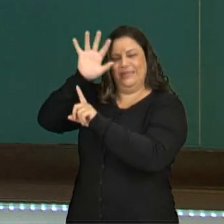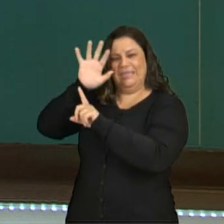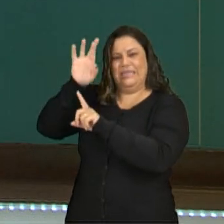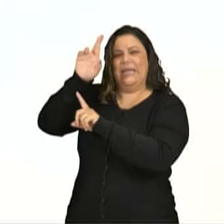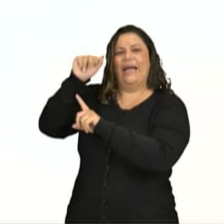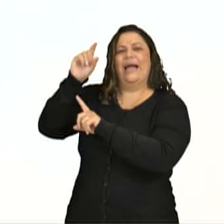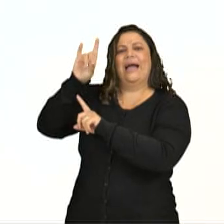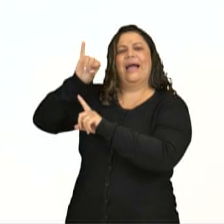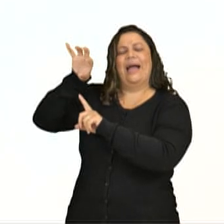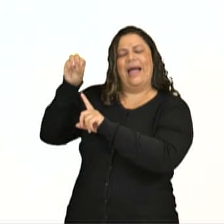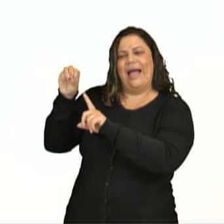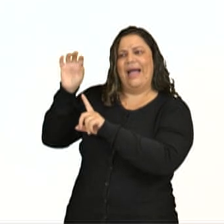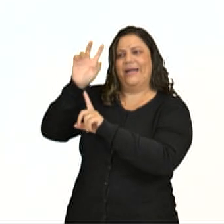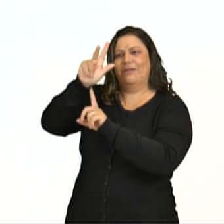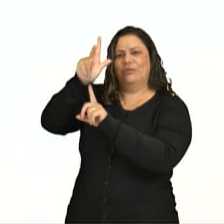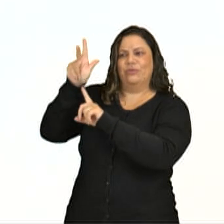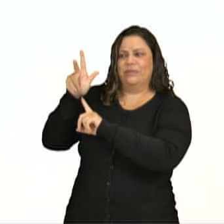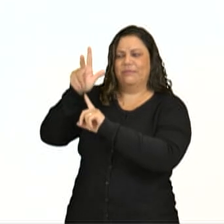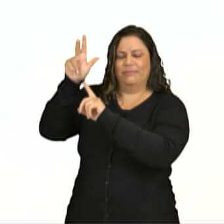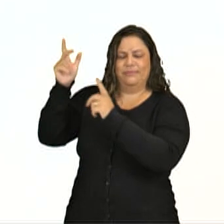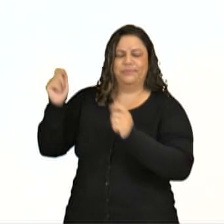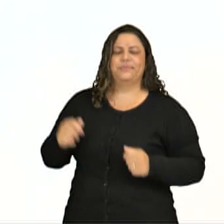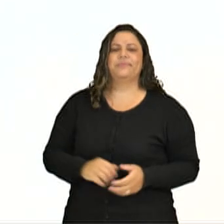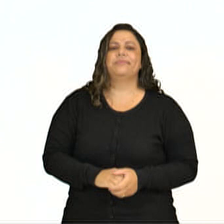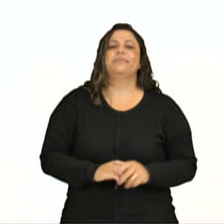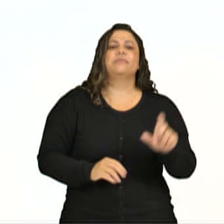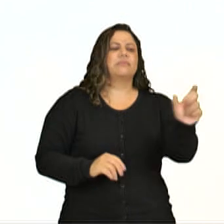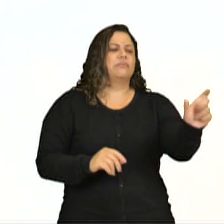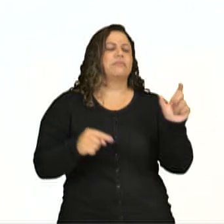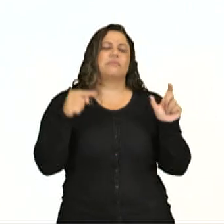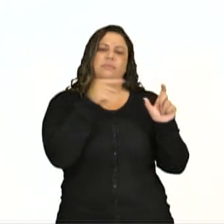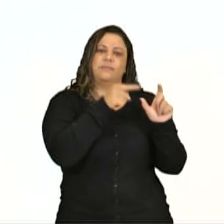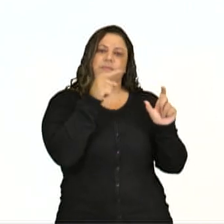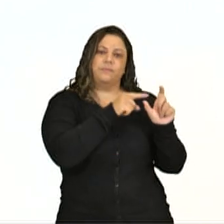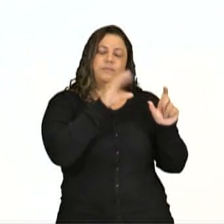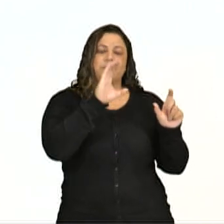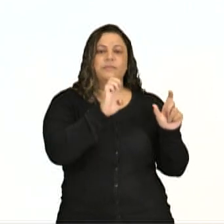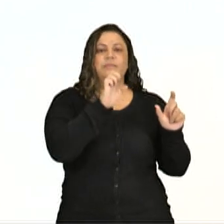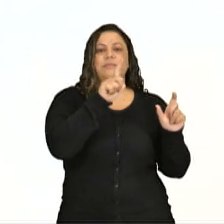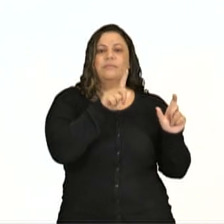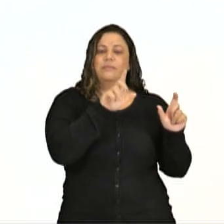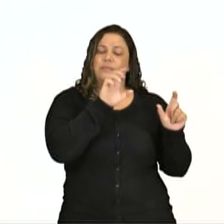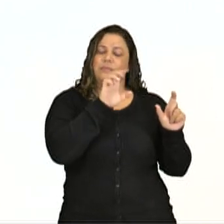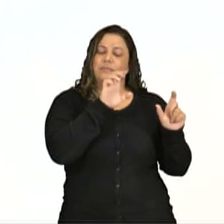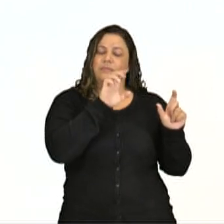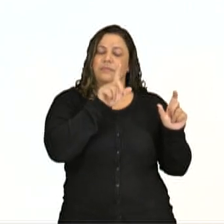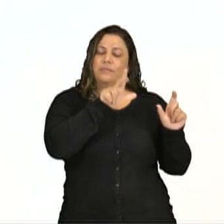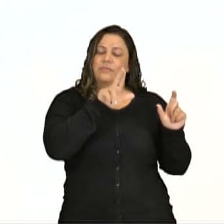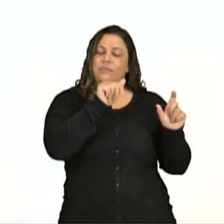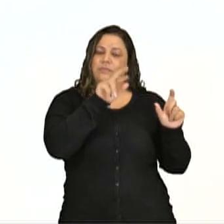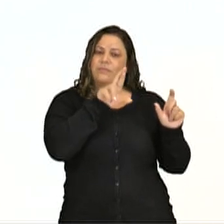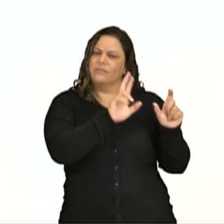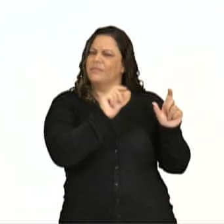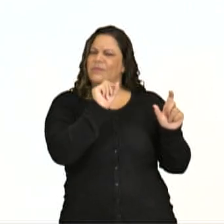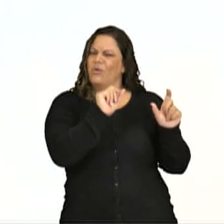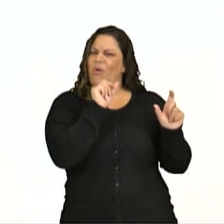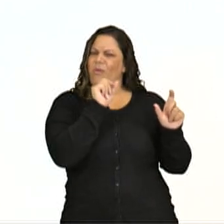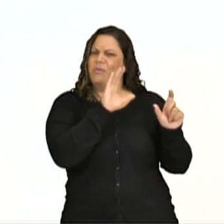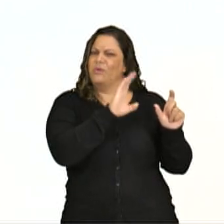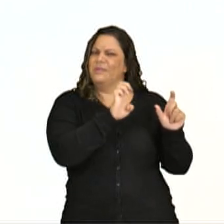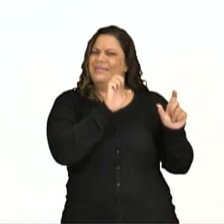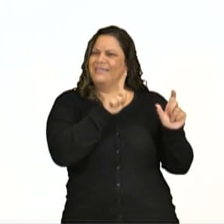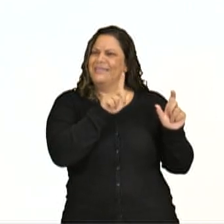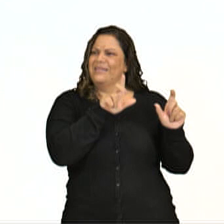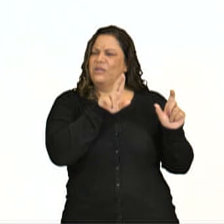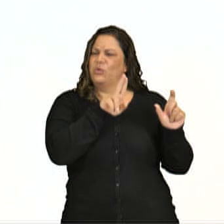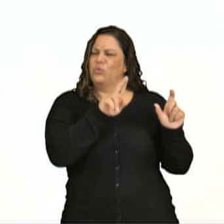a palavra celular, da onde que surgiu esse termo aí de telefone celular? A palavra celular, como descrita na